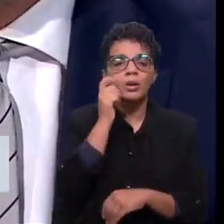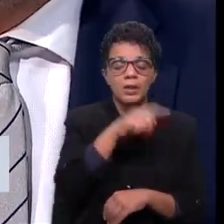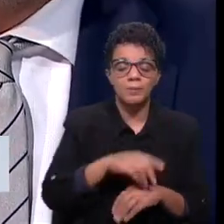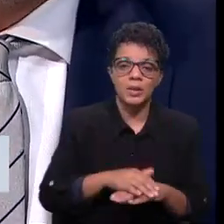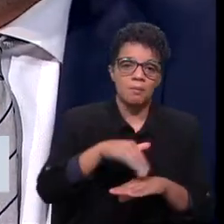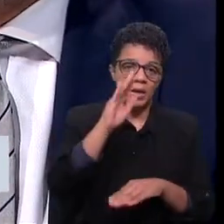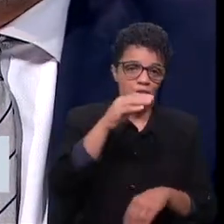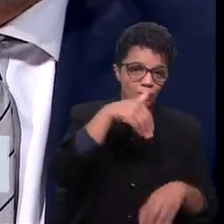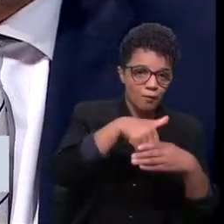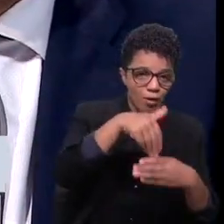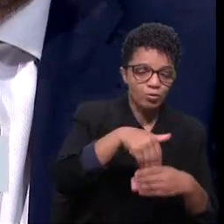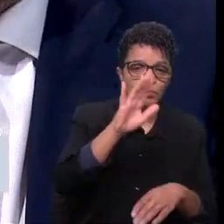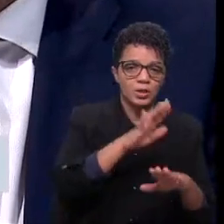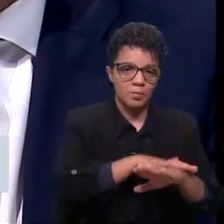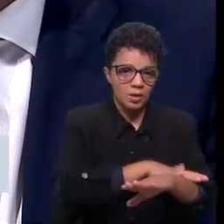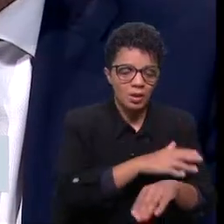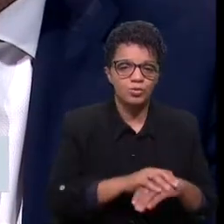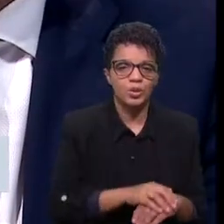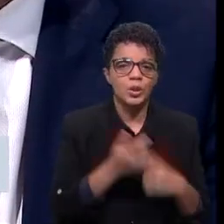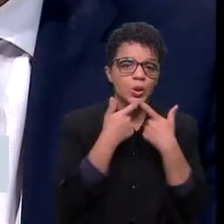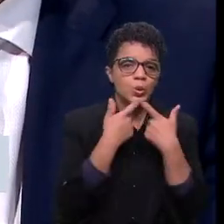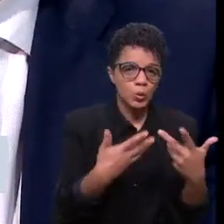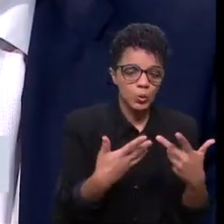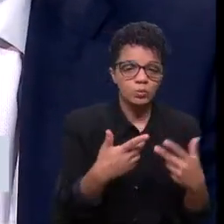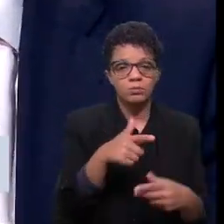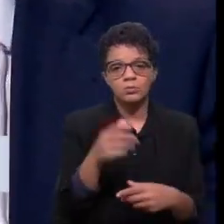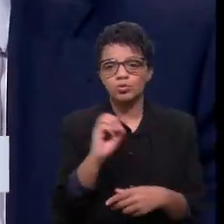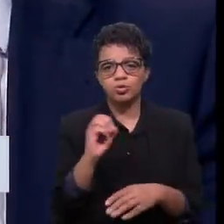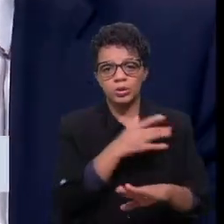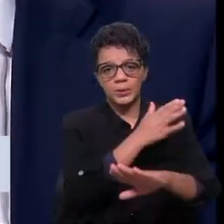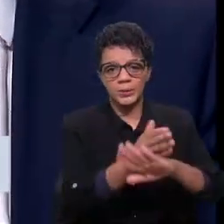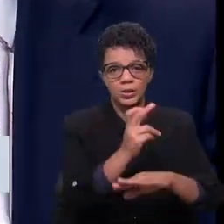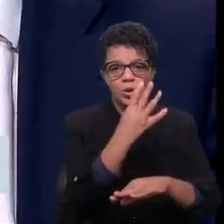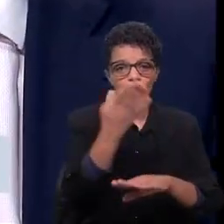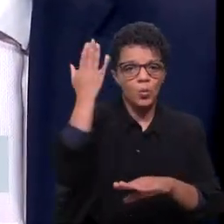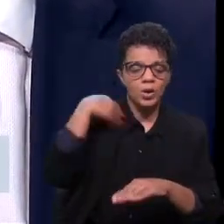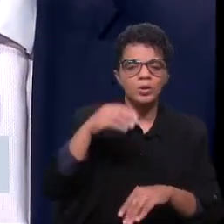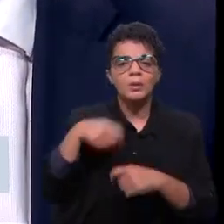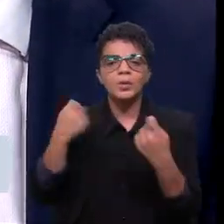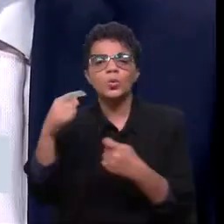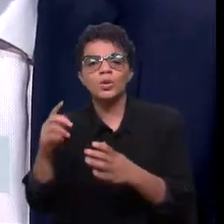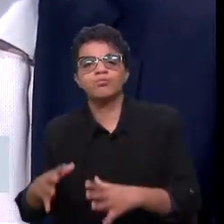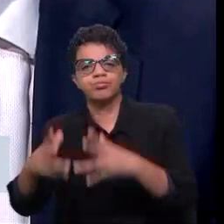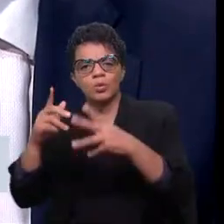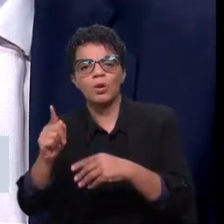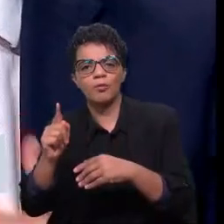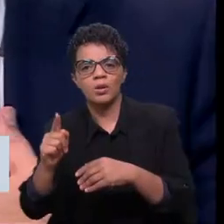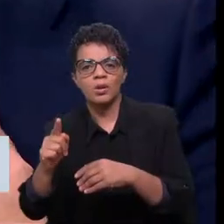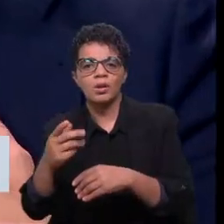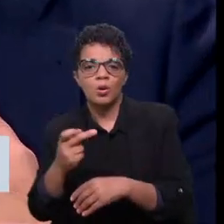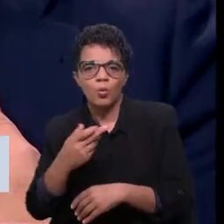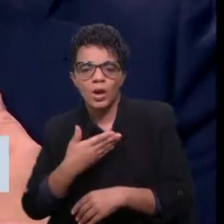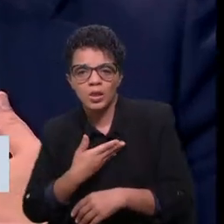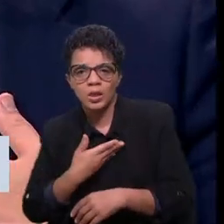teve mais votos teve mais mandatos teve tudo aquilo que não tinha tido até há quos atrás qual foi o único partido cresceu fo